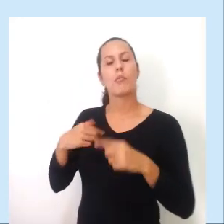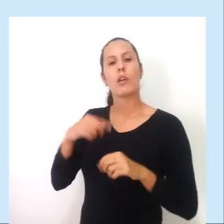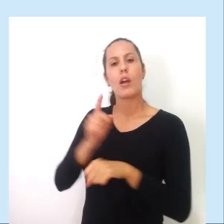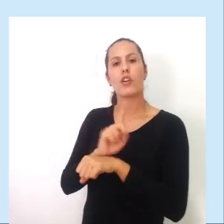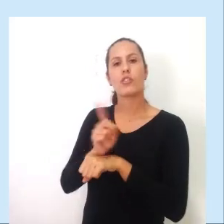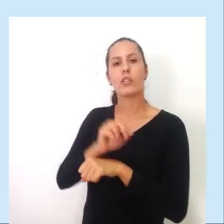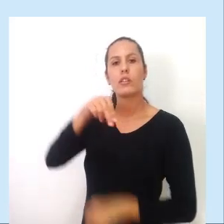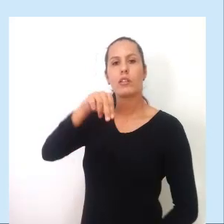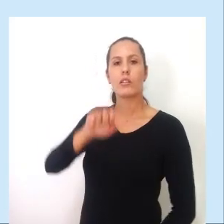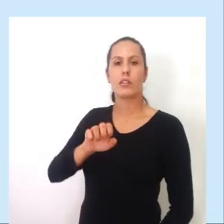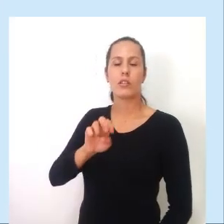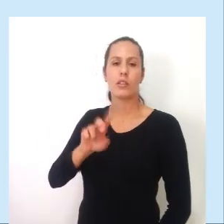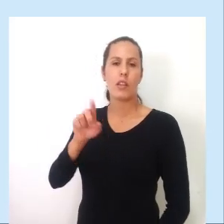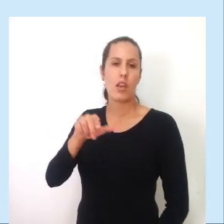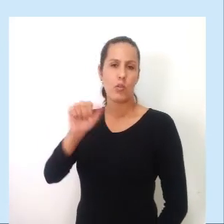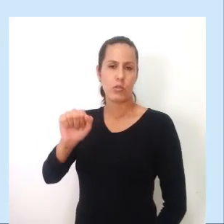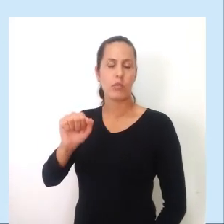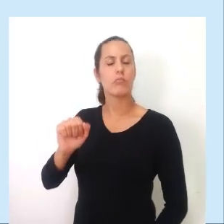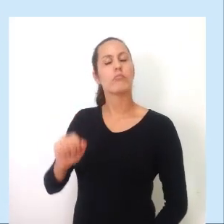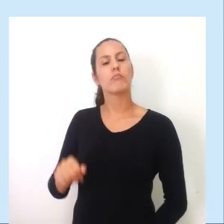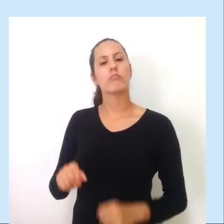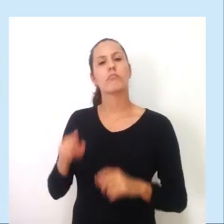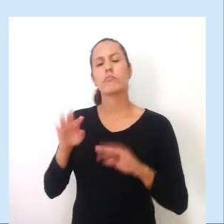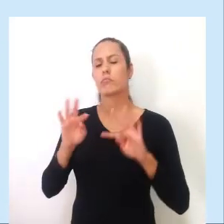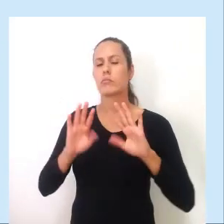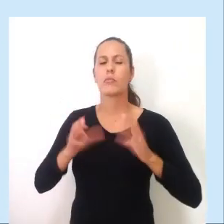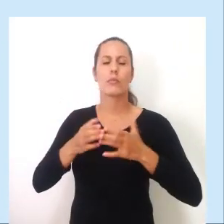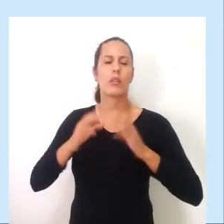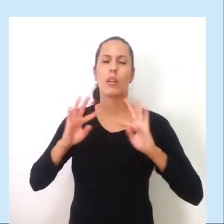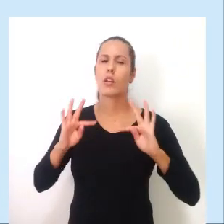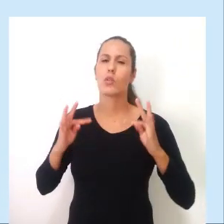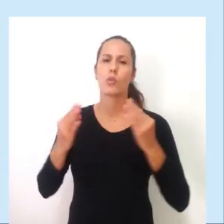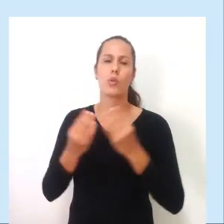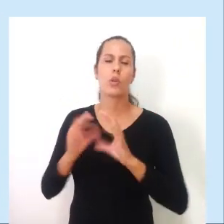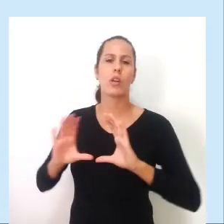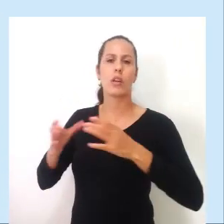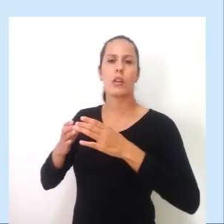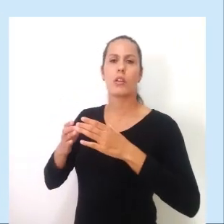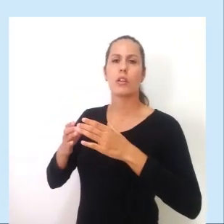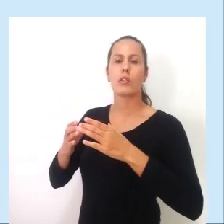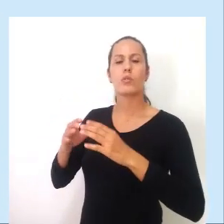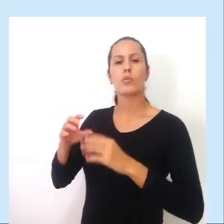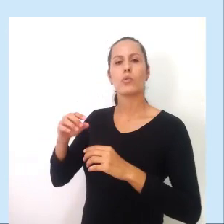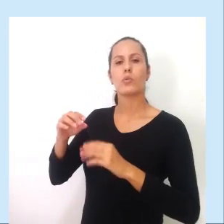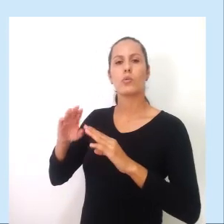Regional Recife Norte, Neuza Pontes, e a toda a equipe do Santa